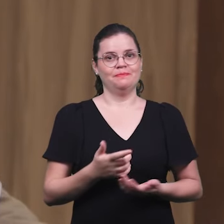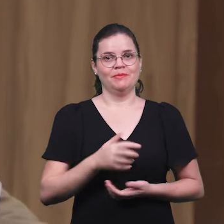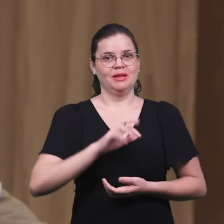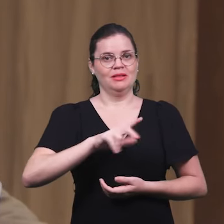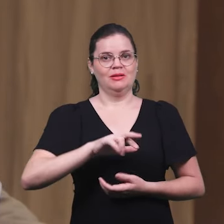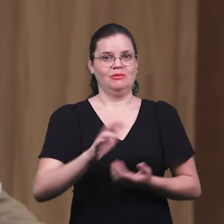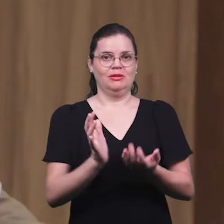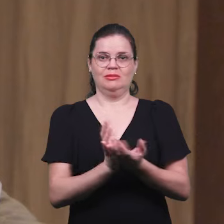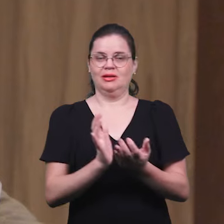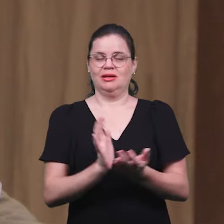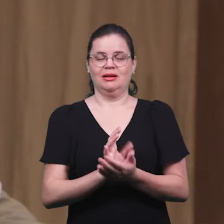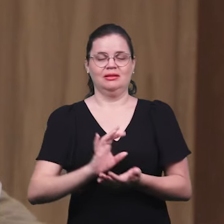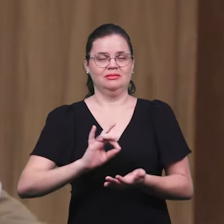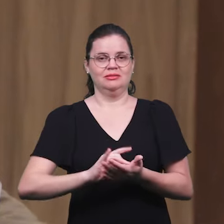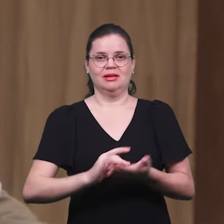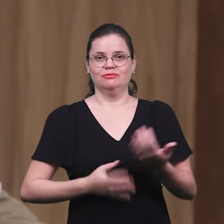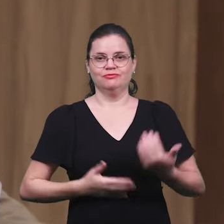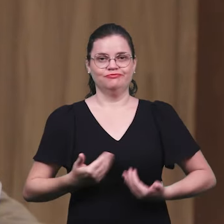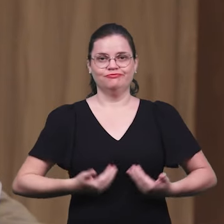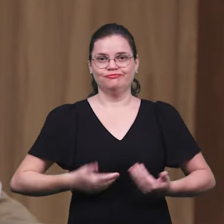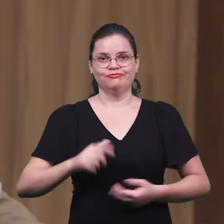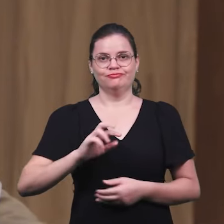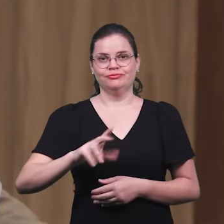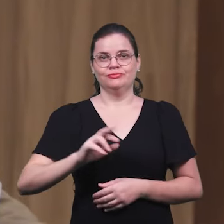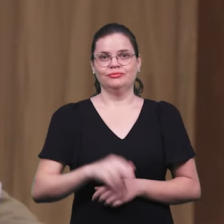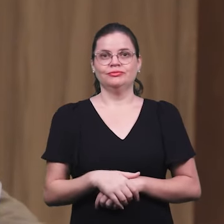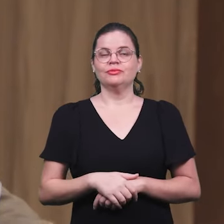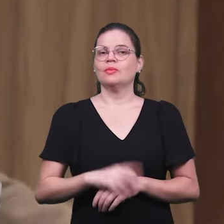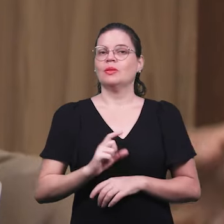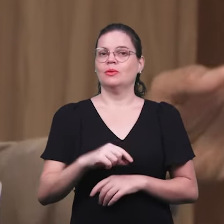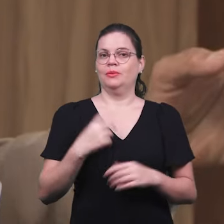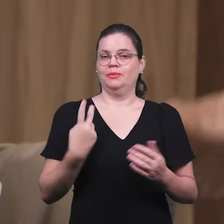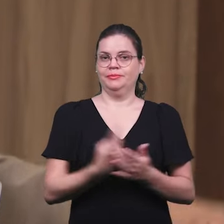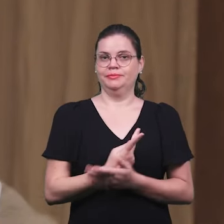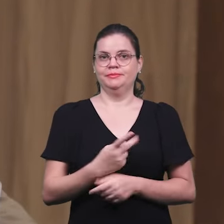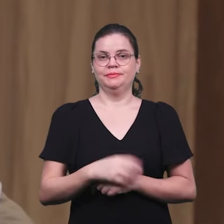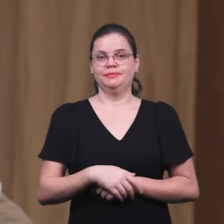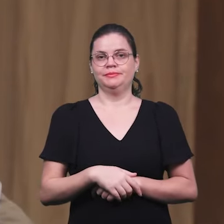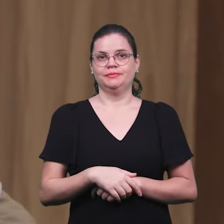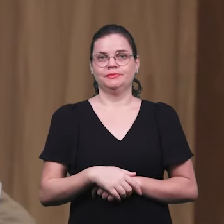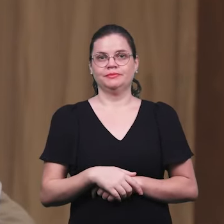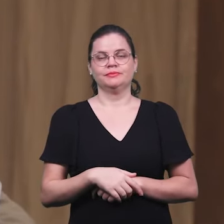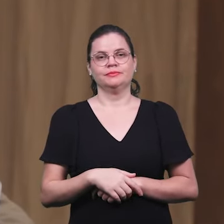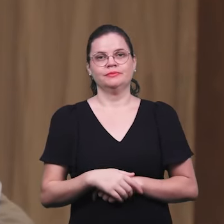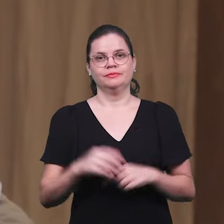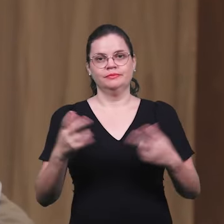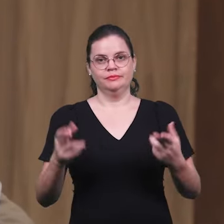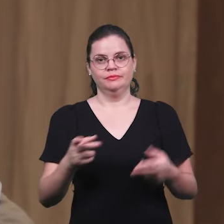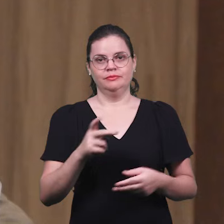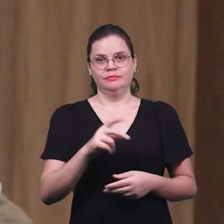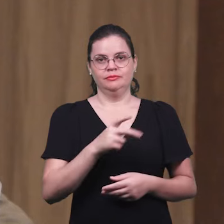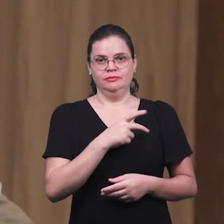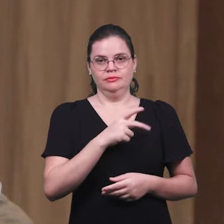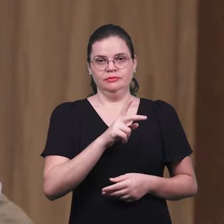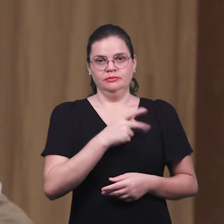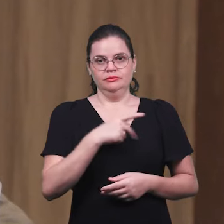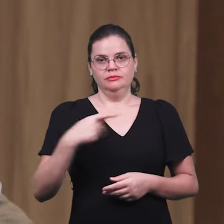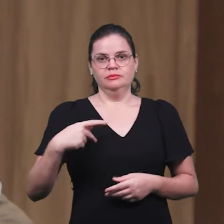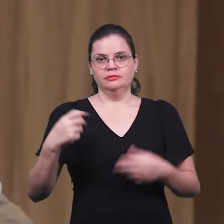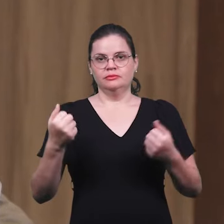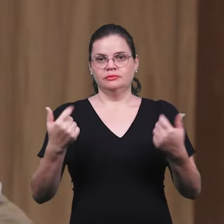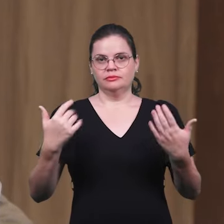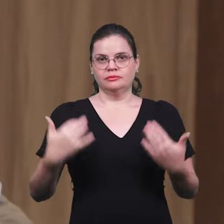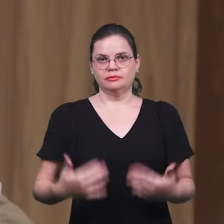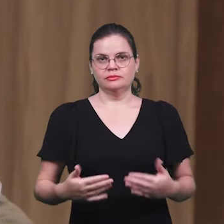Ele queria, eu acho que viver em paz com os cristãos, né? Porque depois de, como falou bem o Serlon, depois do Diocleciano